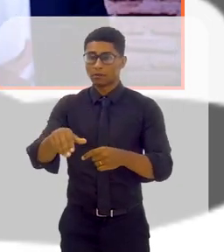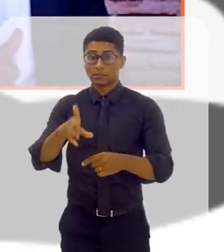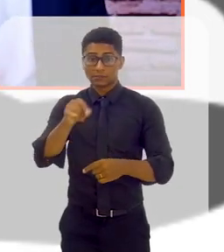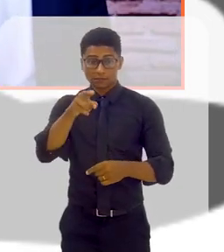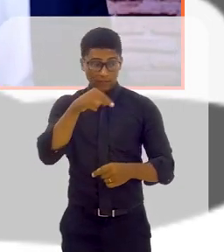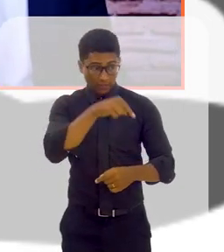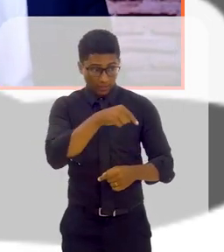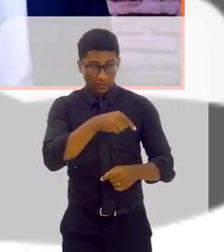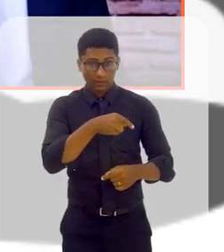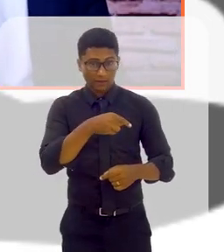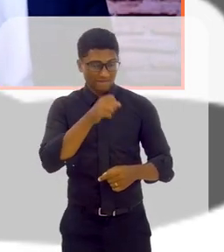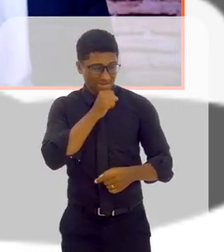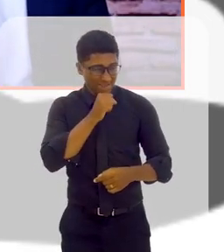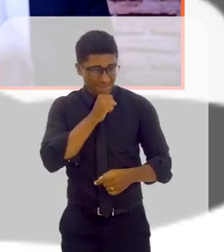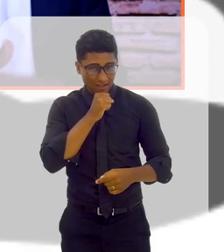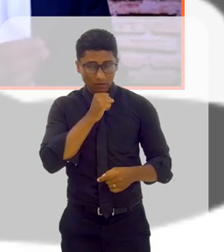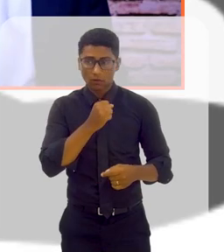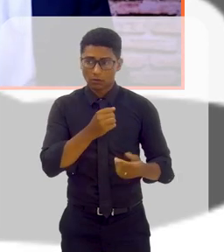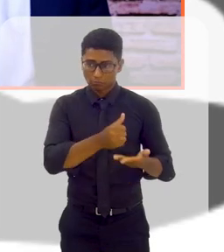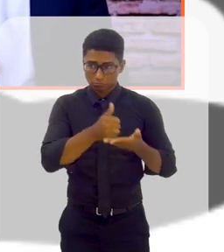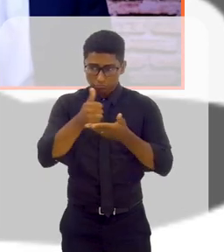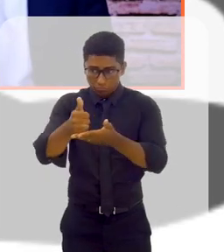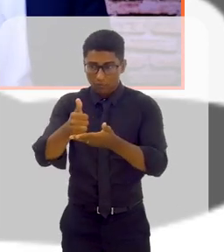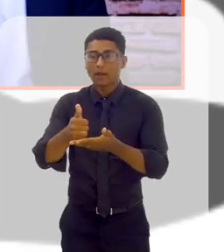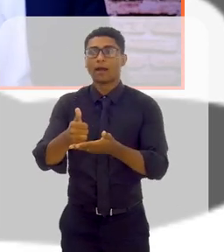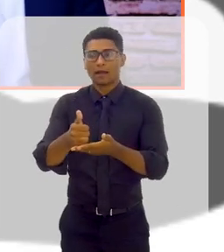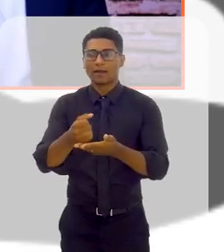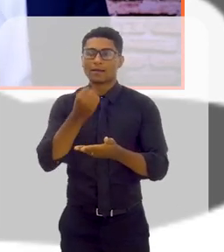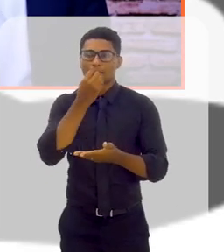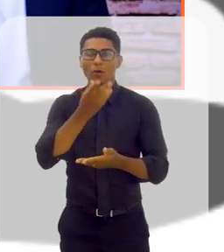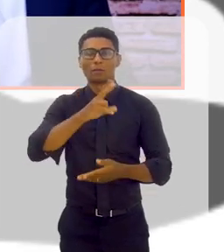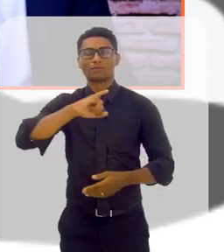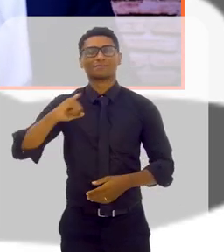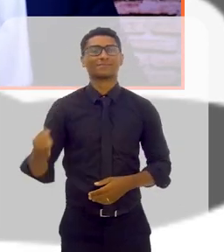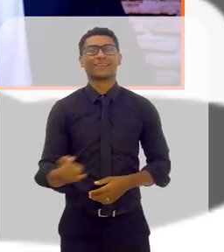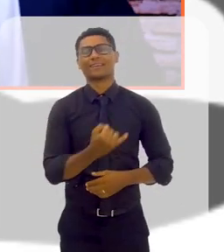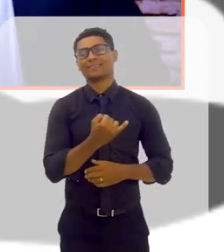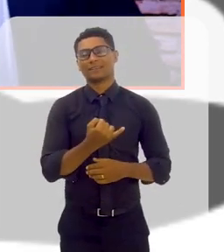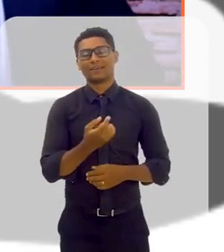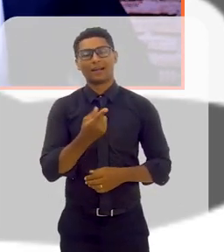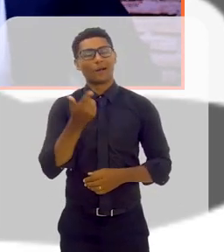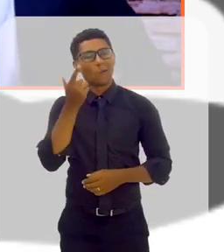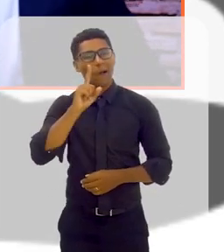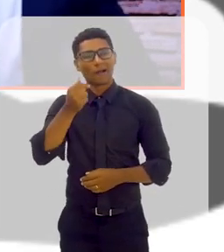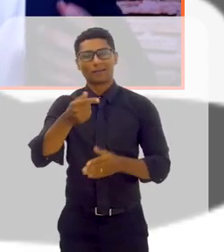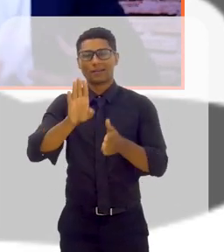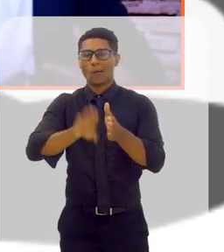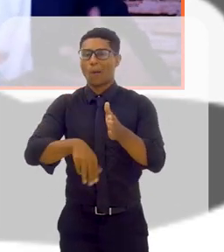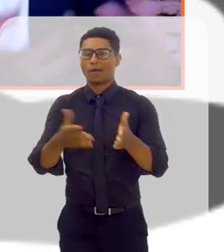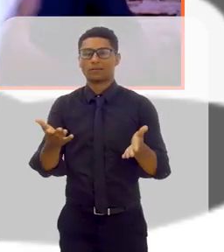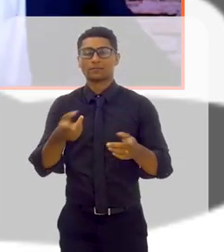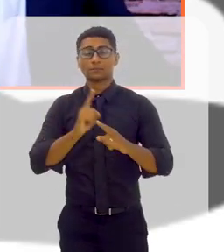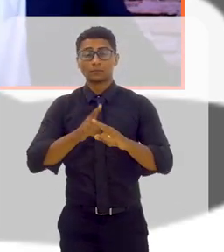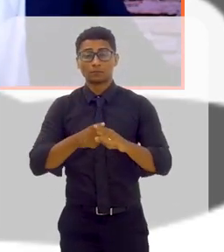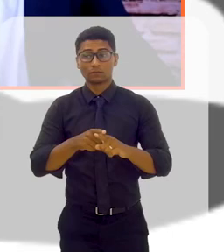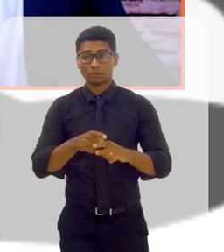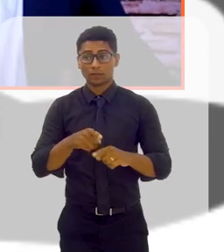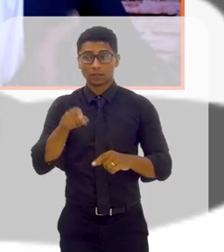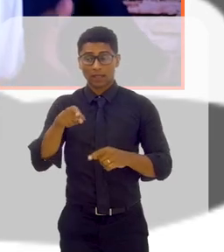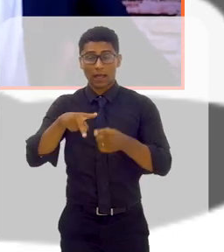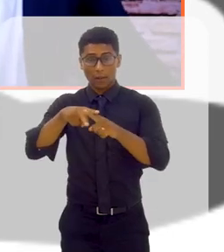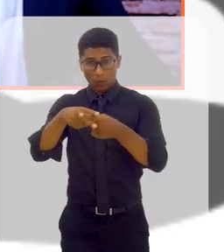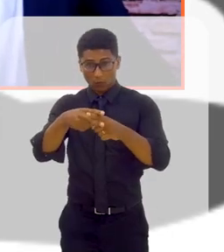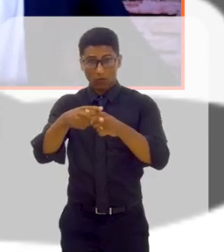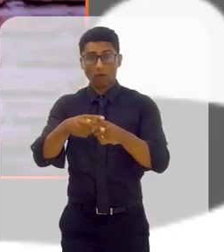um desconto se você descartar o seu correto porque a gente aproveita a logística nesse caso porque eu vou levar o novo para